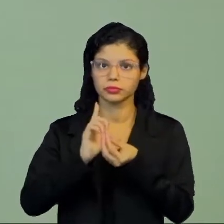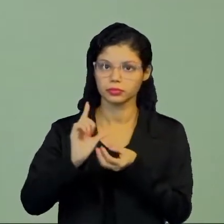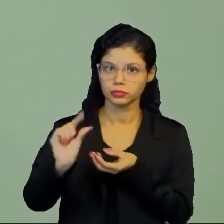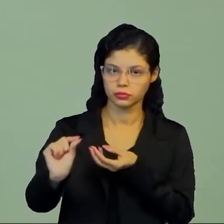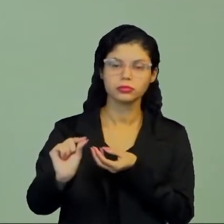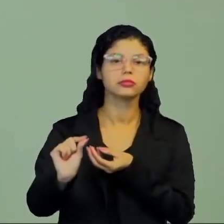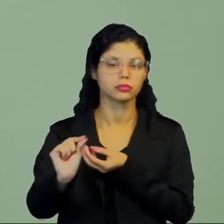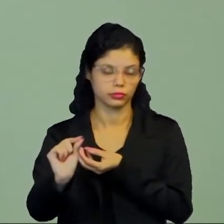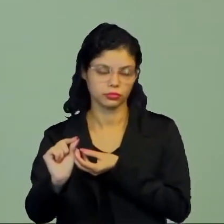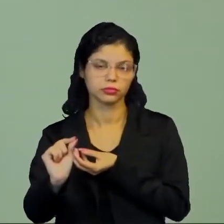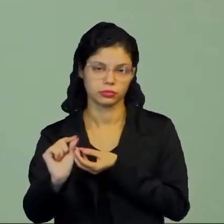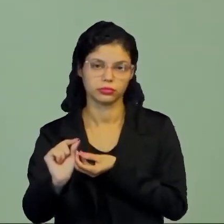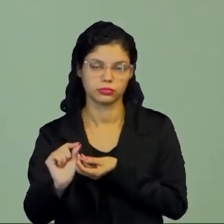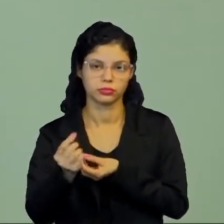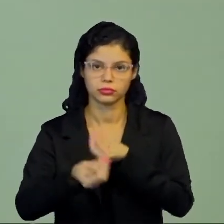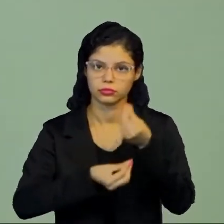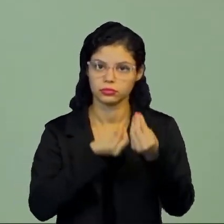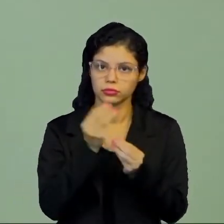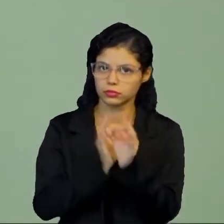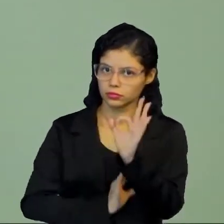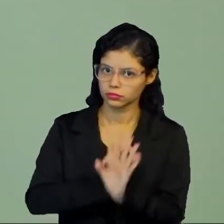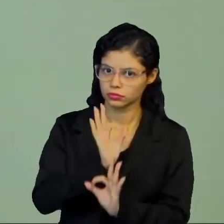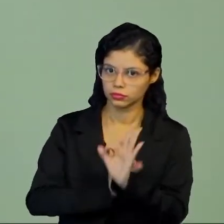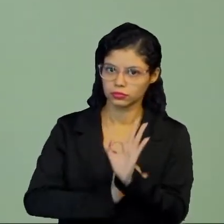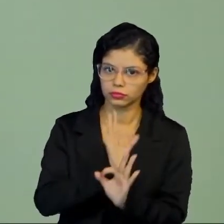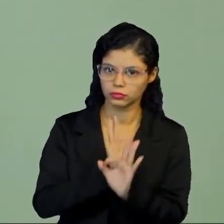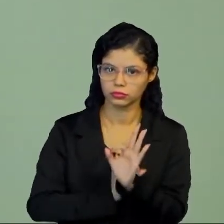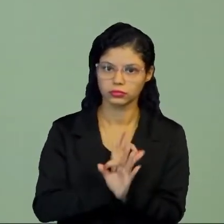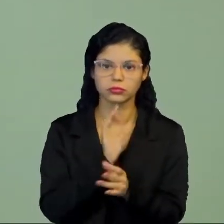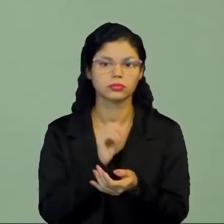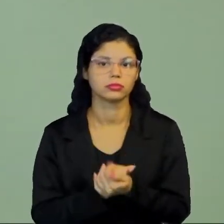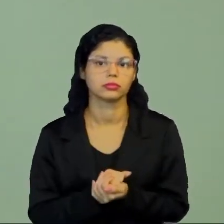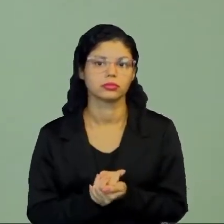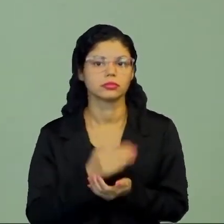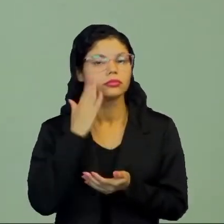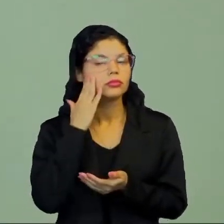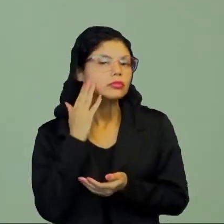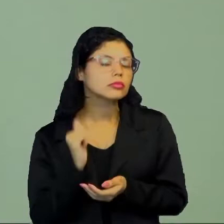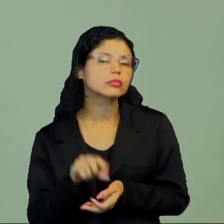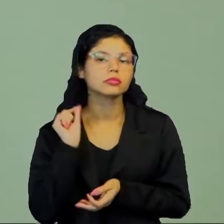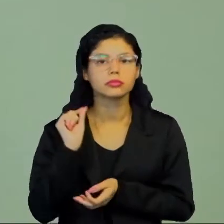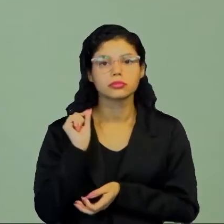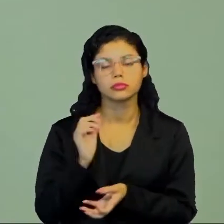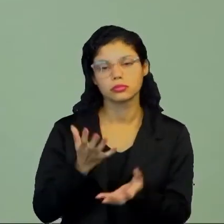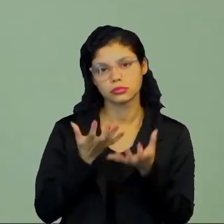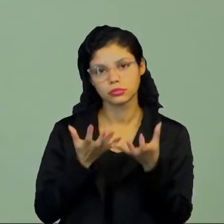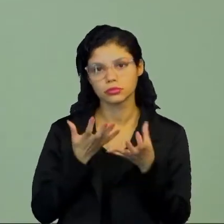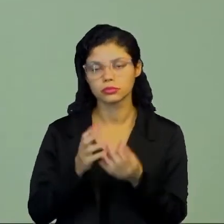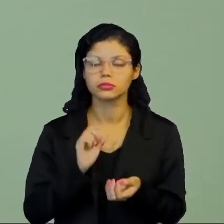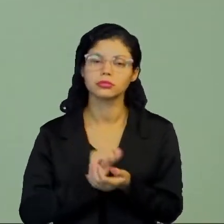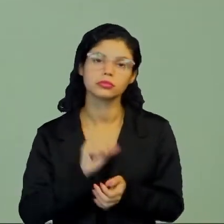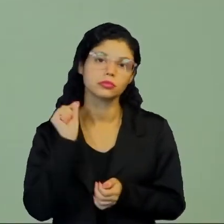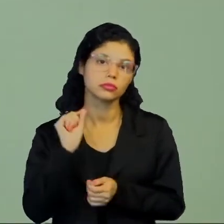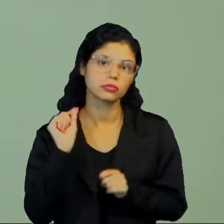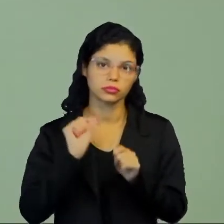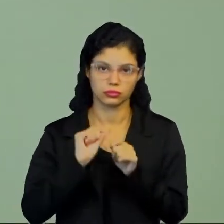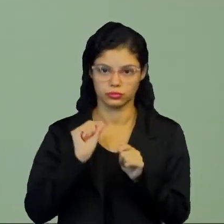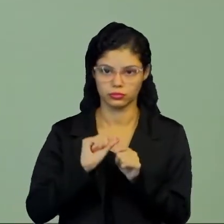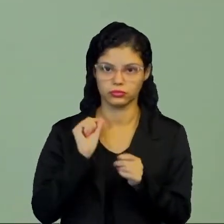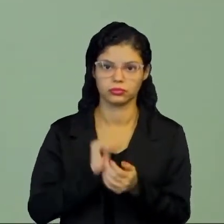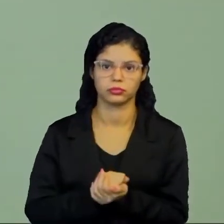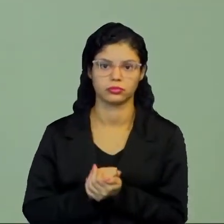sair, tá? Como se organizar para saber o que é que a gente quer e o que a gente vai